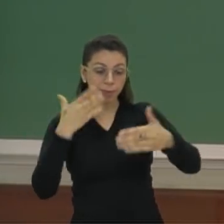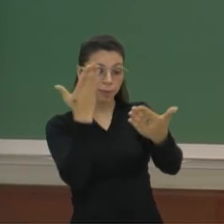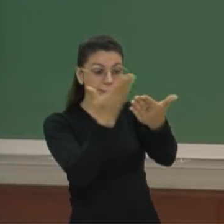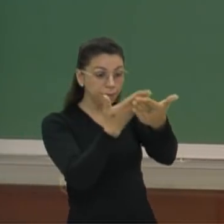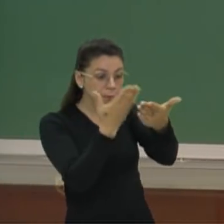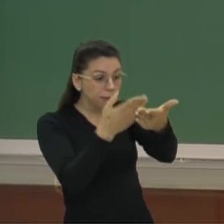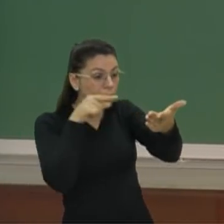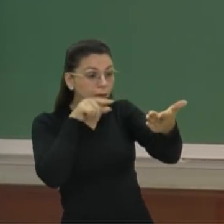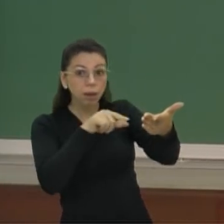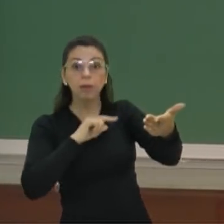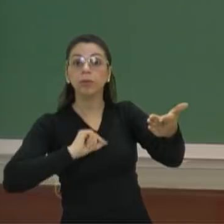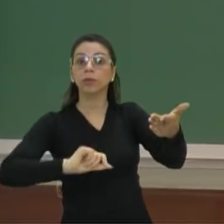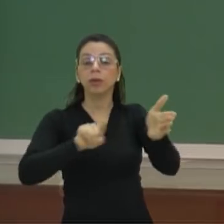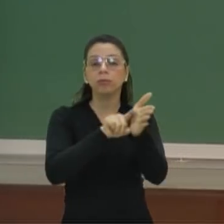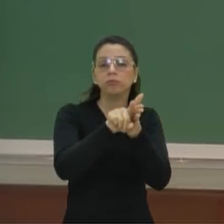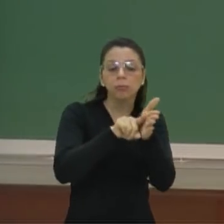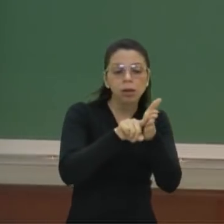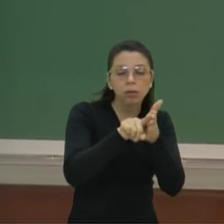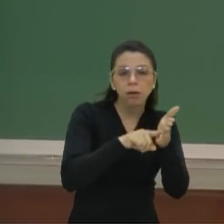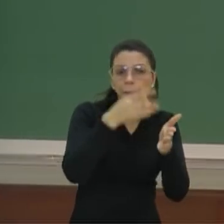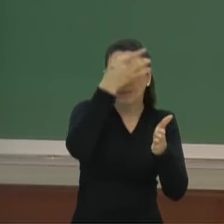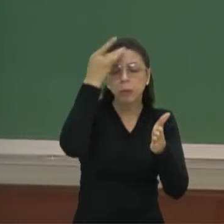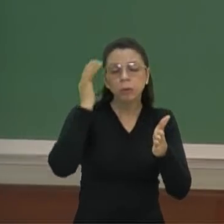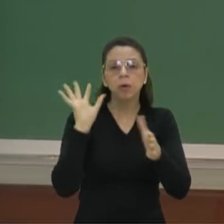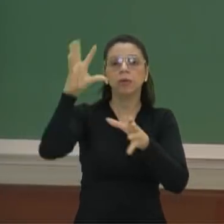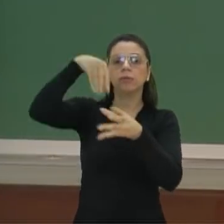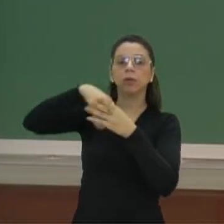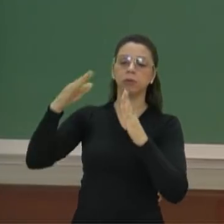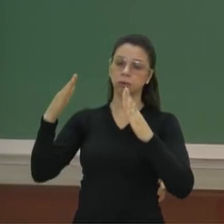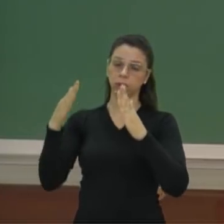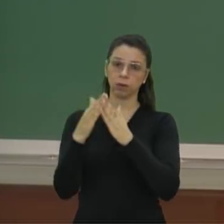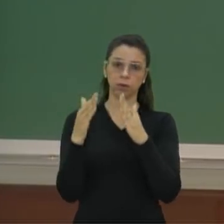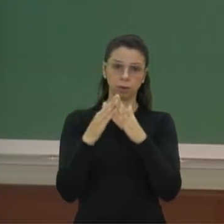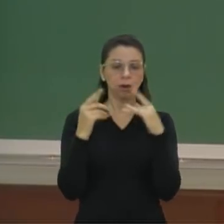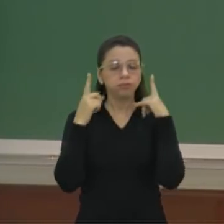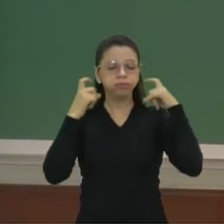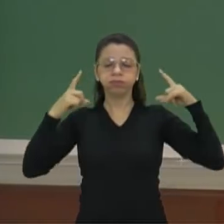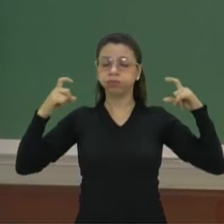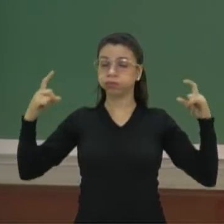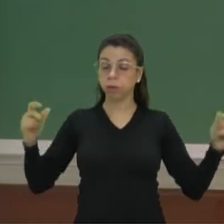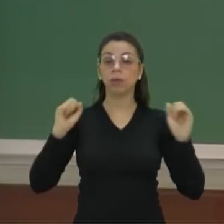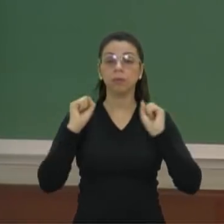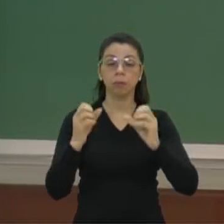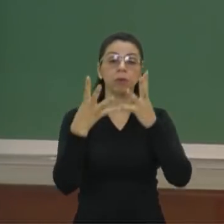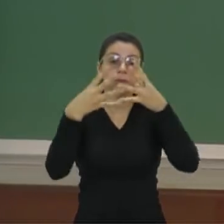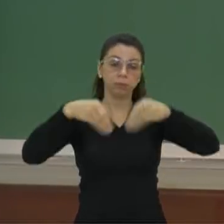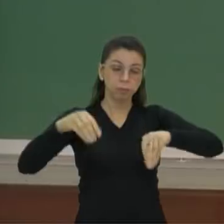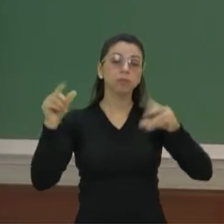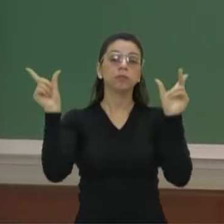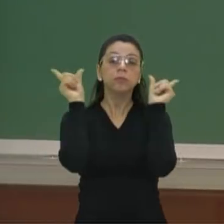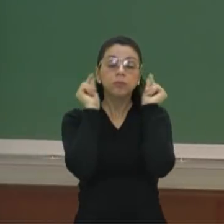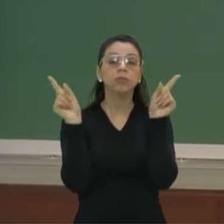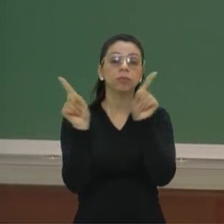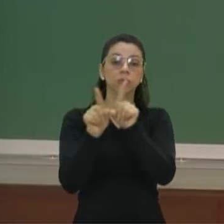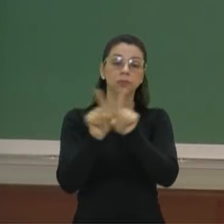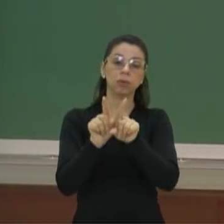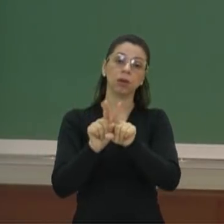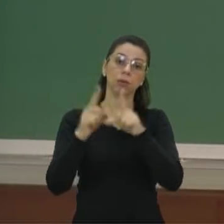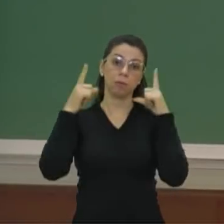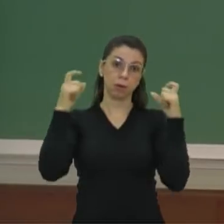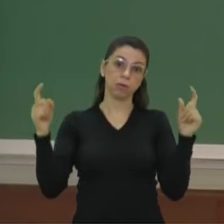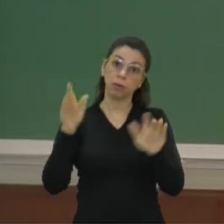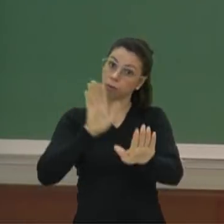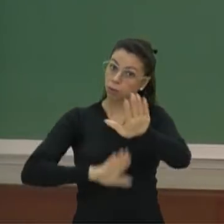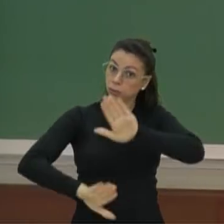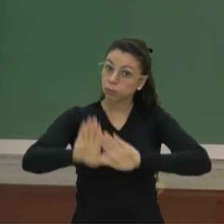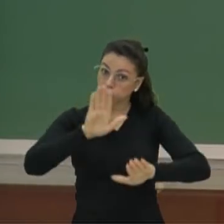estudos que muita gente dentro de casa, o barulho está muito alto. E a gente pode prejudicar a nossa audição com esse barulho. Tem que tomar